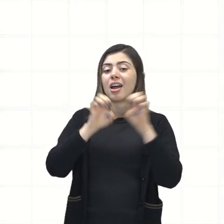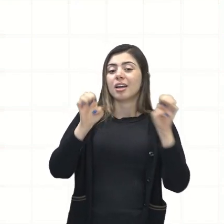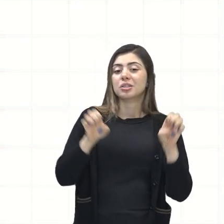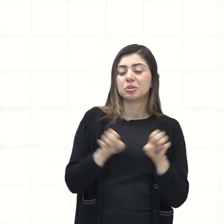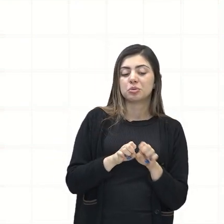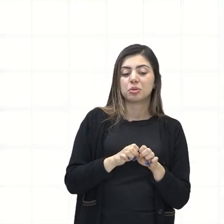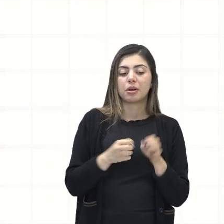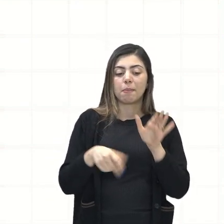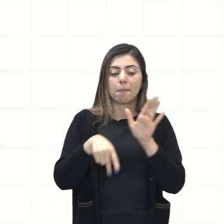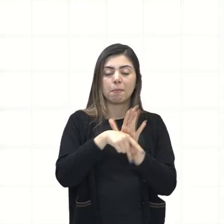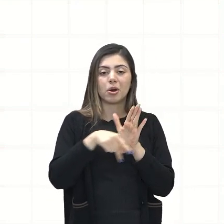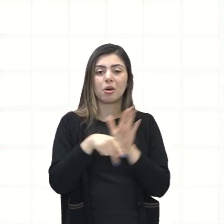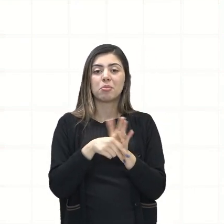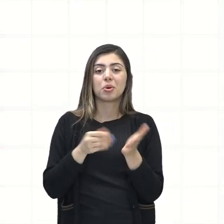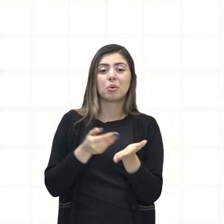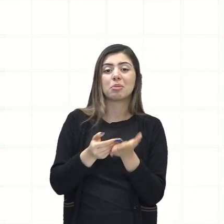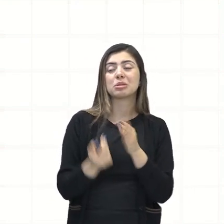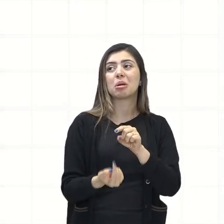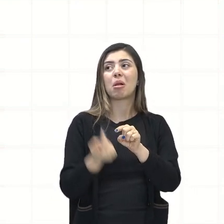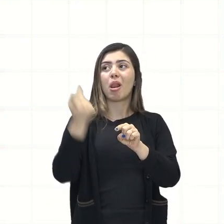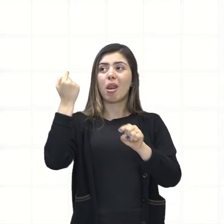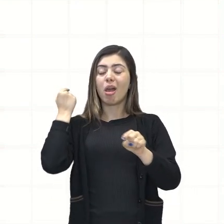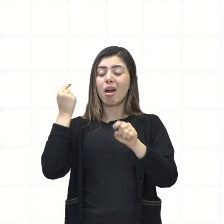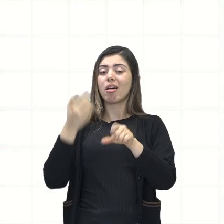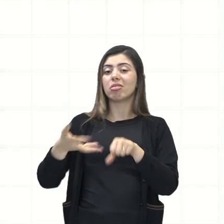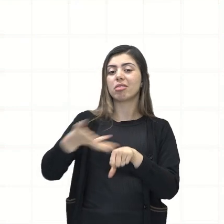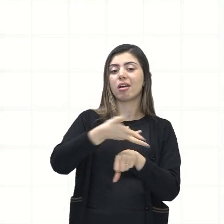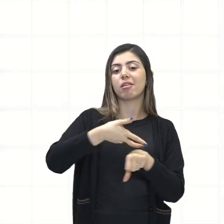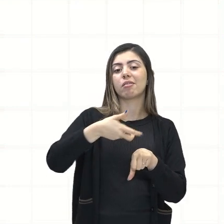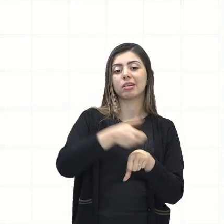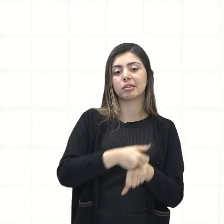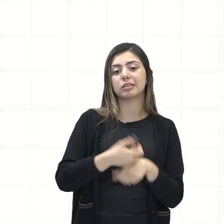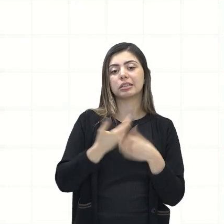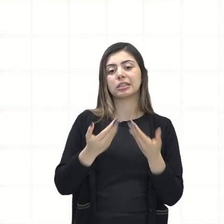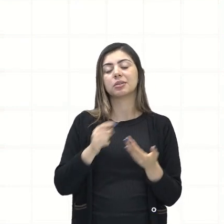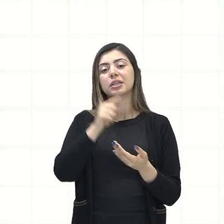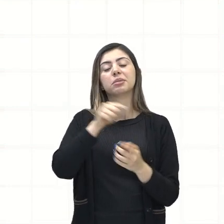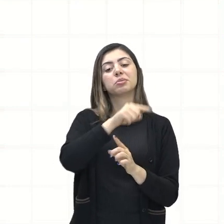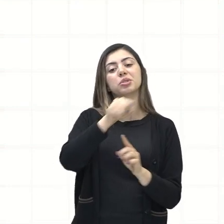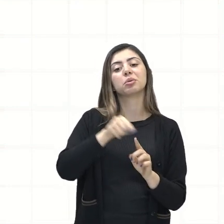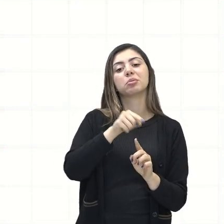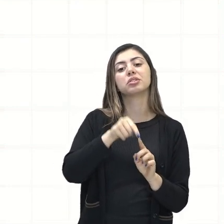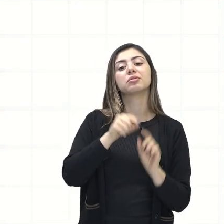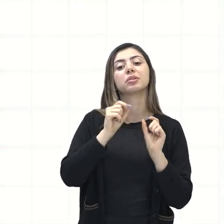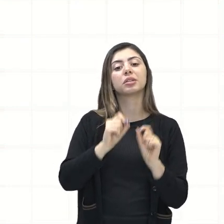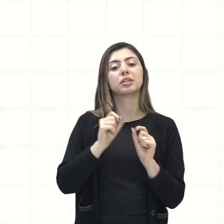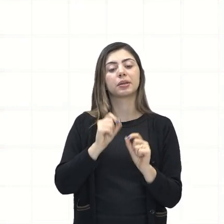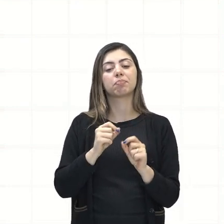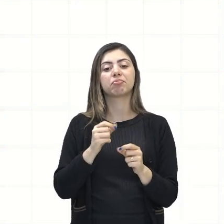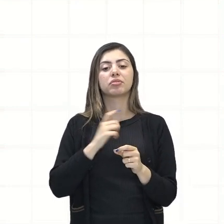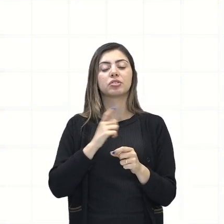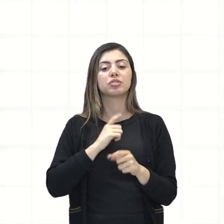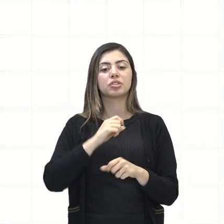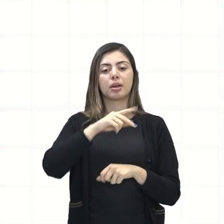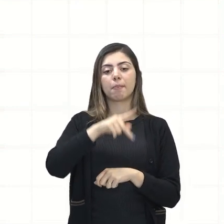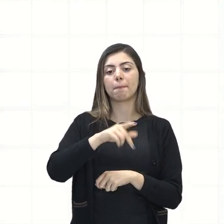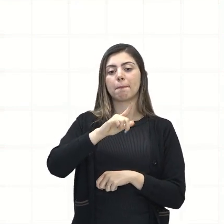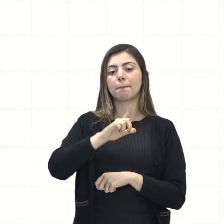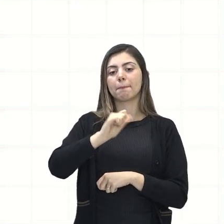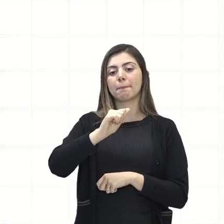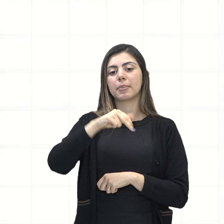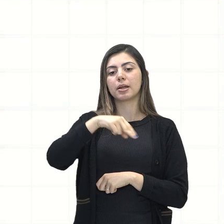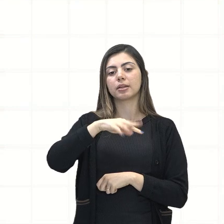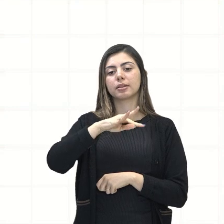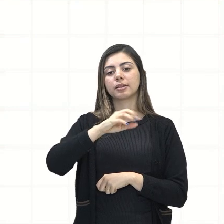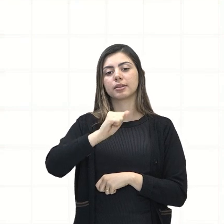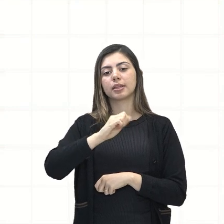já falei para vocês, dos tempos coloniais, que tinham ali um modelo de produção agrícola denominado de plantation.